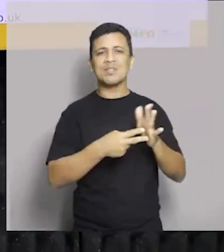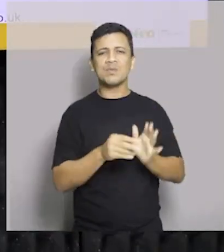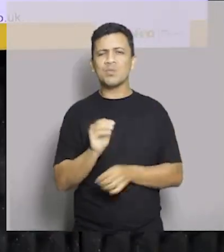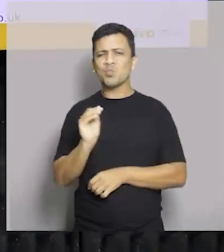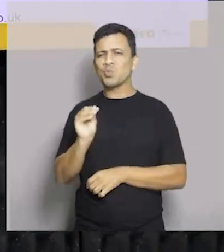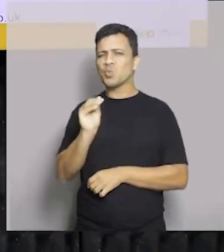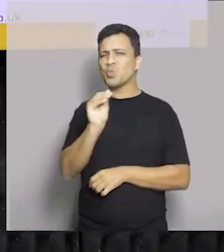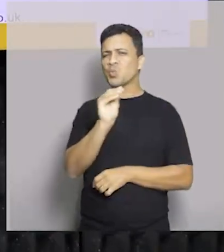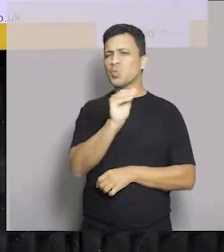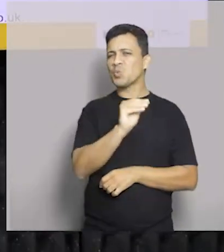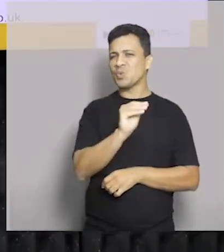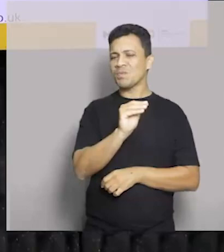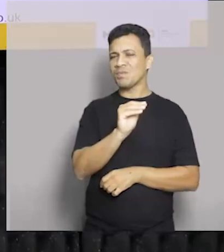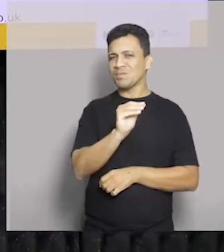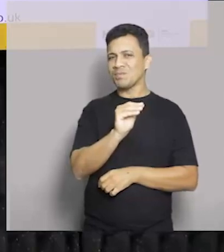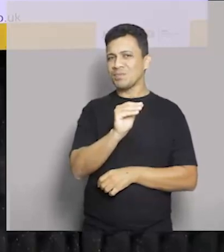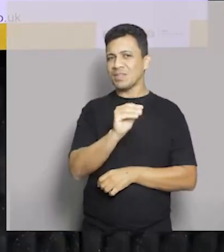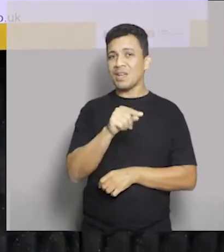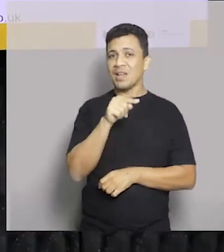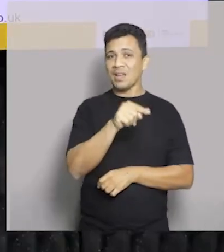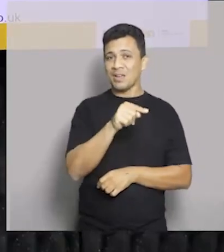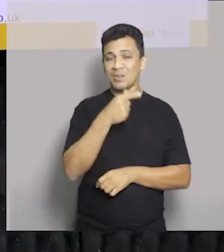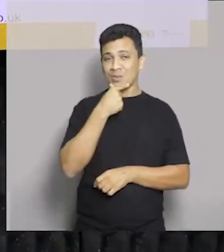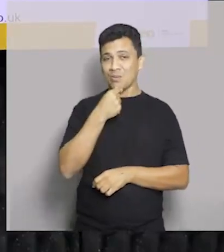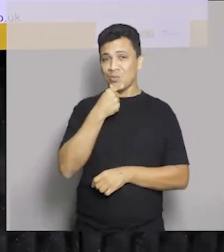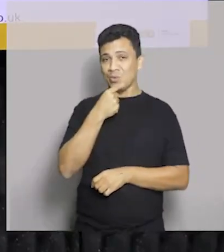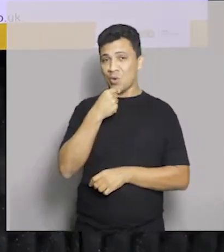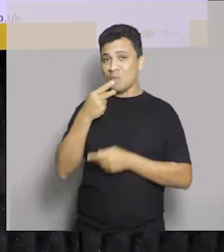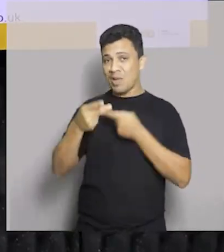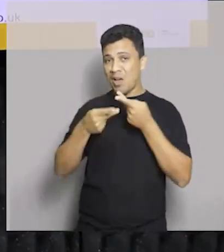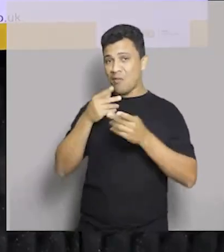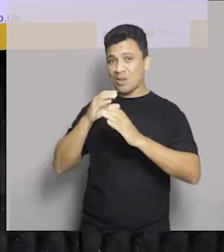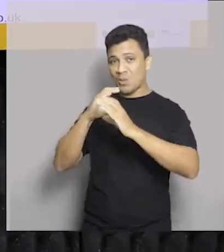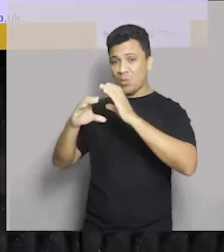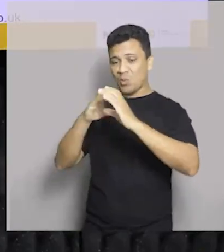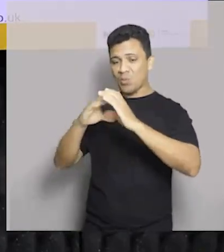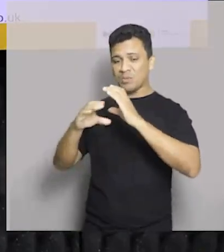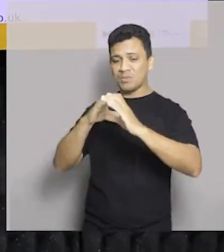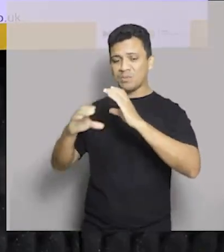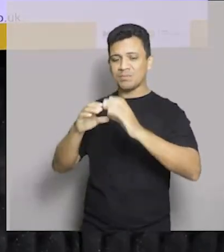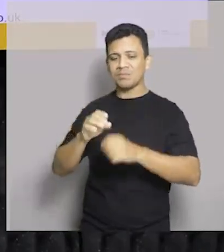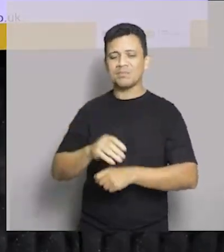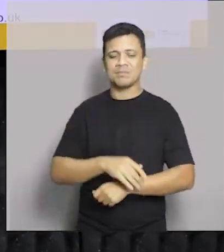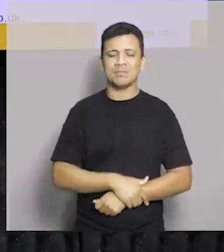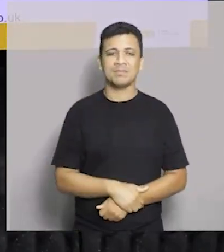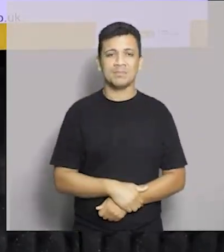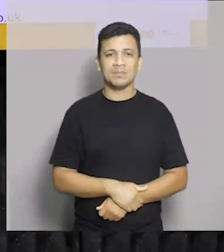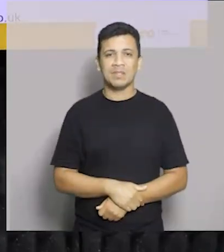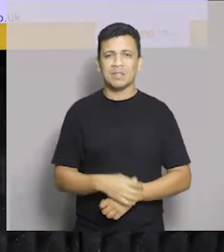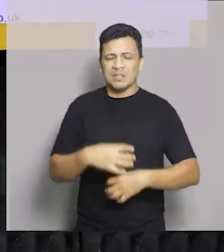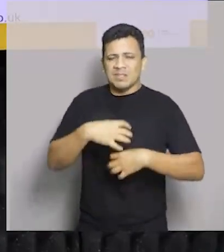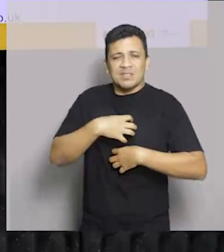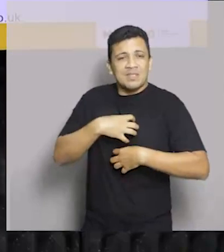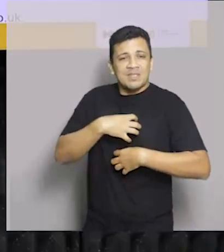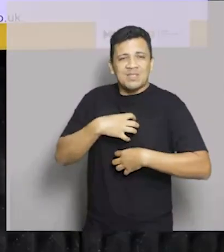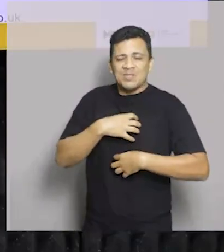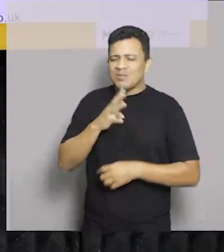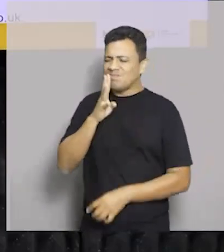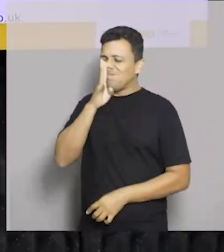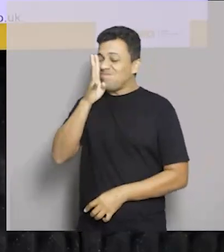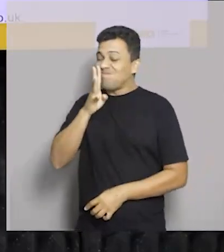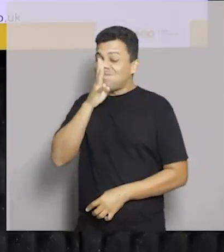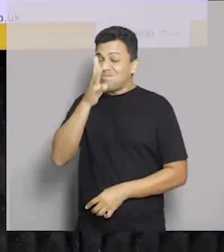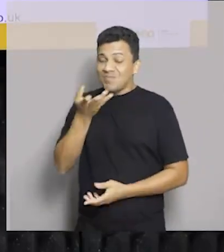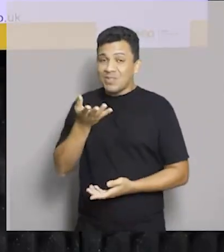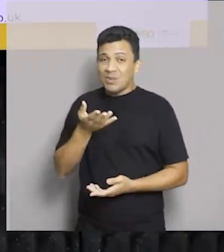tá? Então é ele falando dessa comunicação. Feeling absurd, se sentindo absurdo, ele